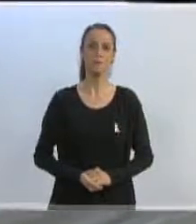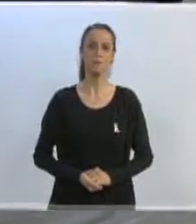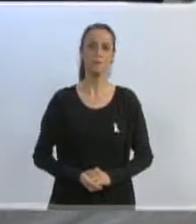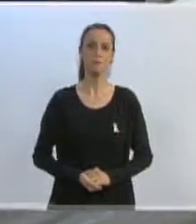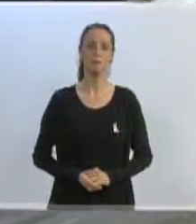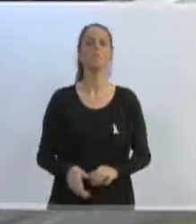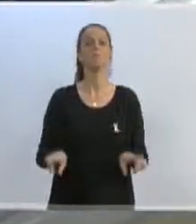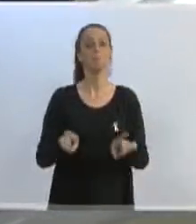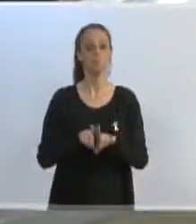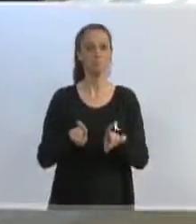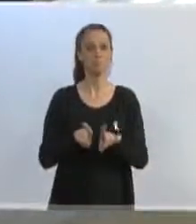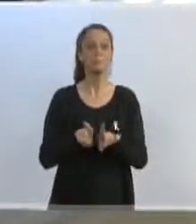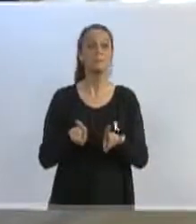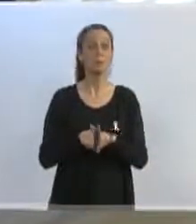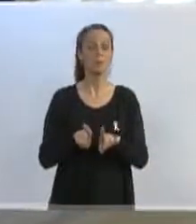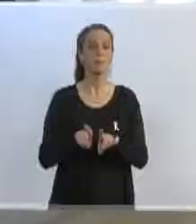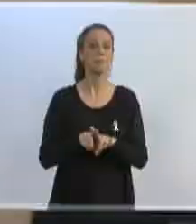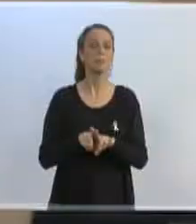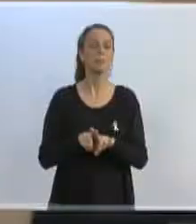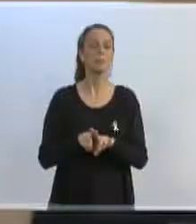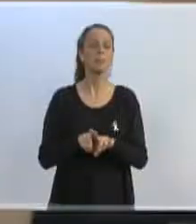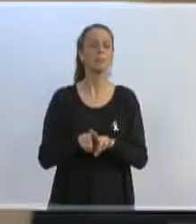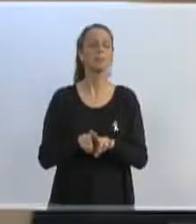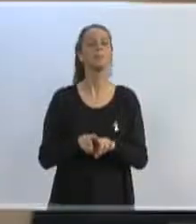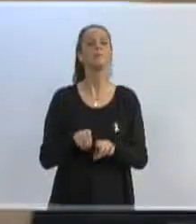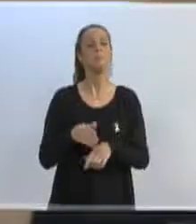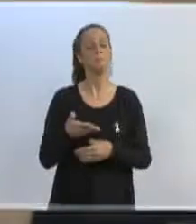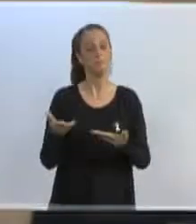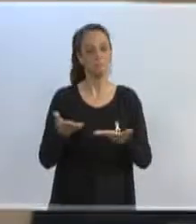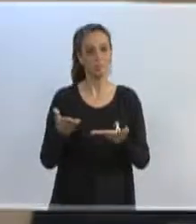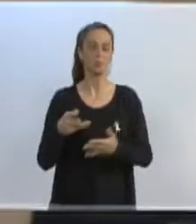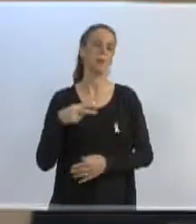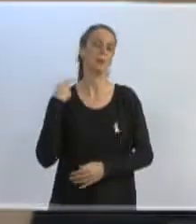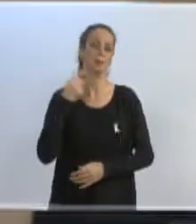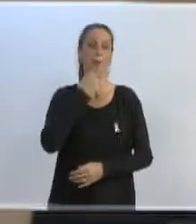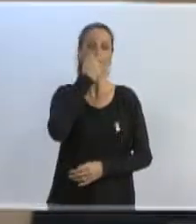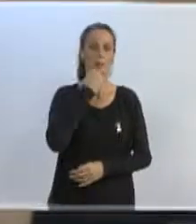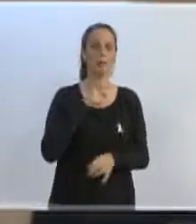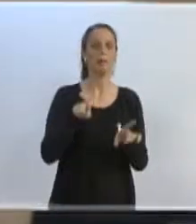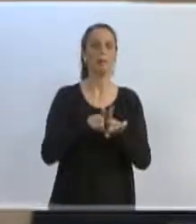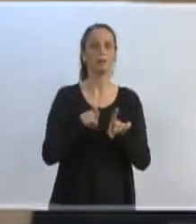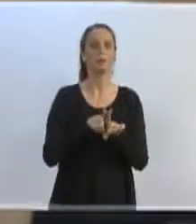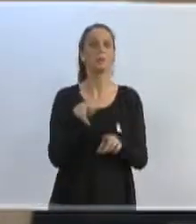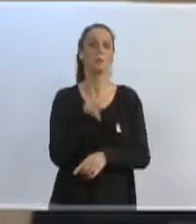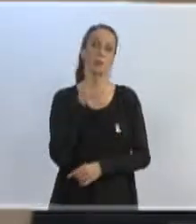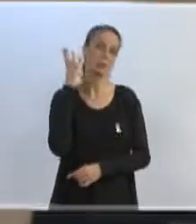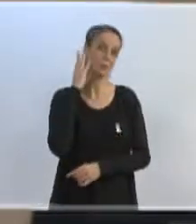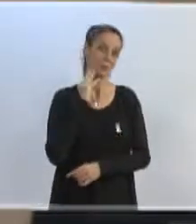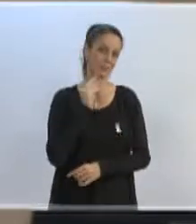Eu gostaria de solicitar, então, que os vereadores Odemar Becker e o professor Gilson